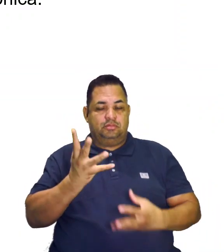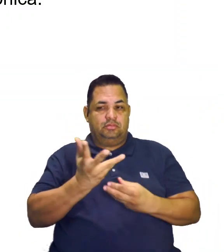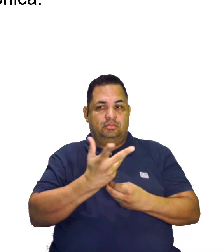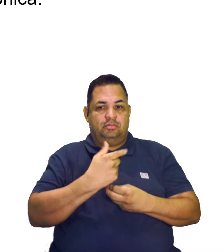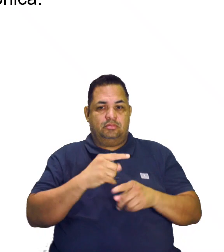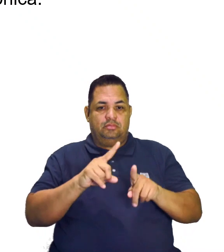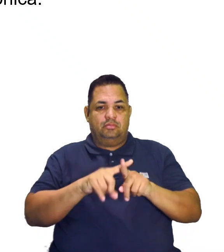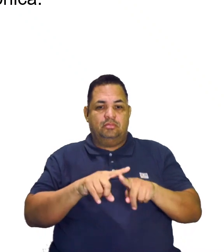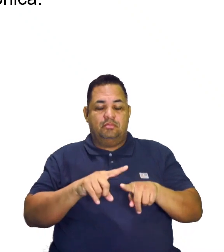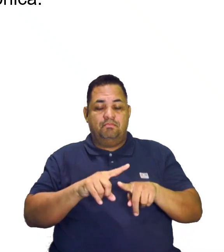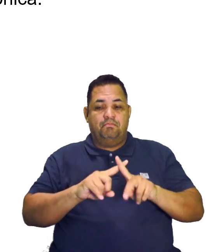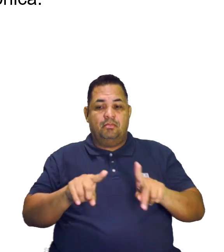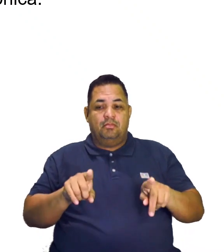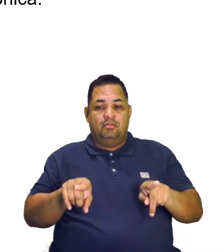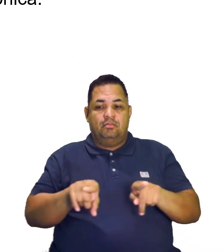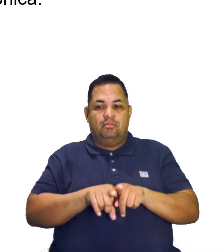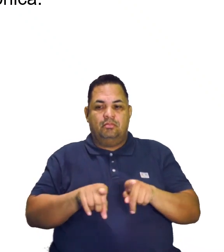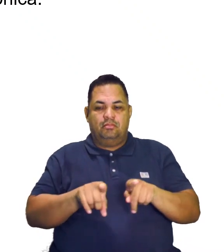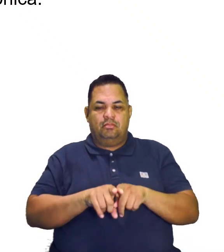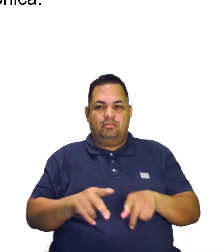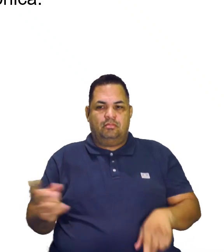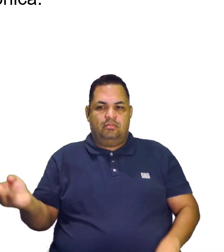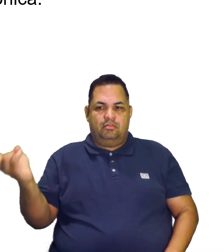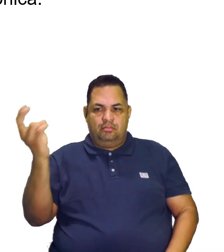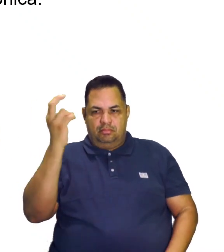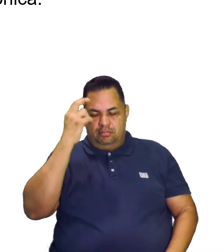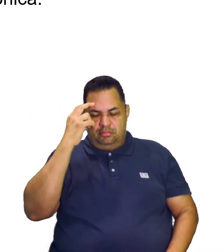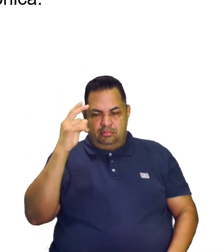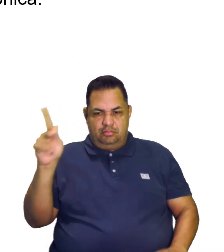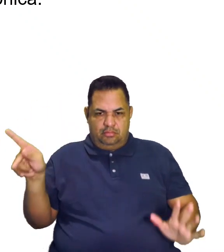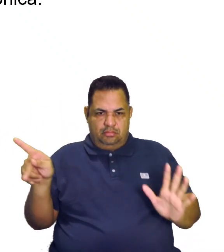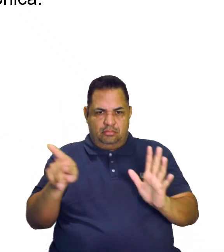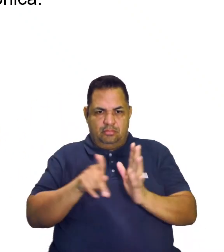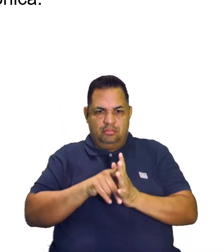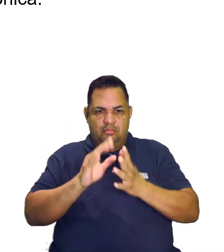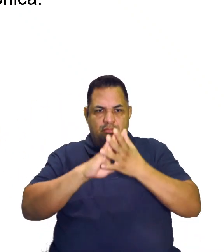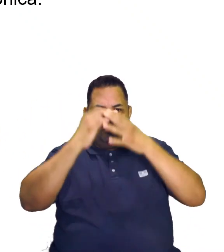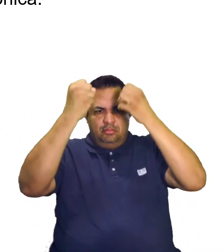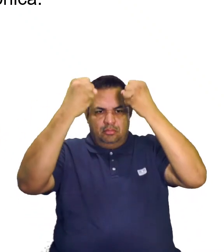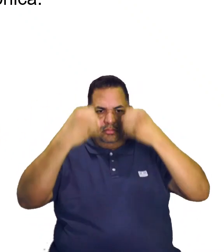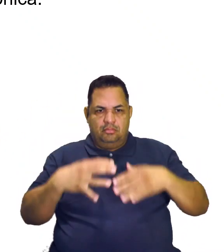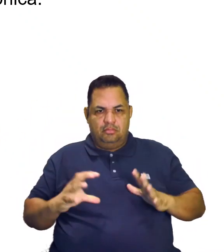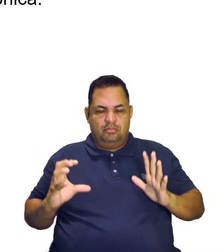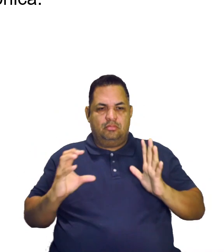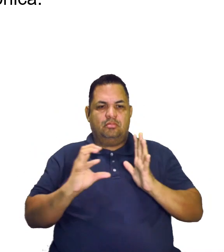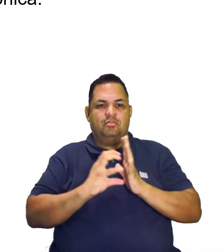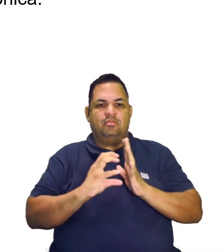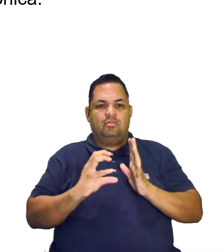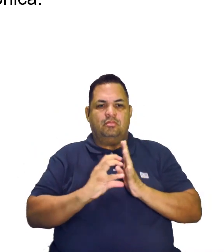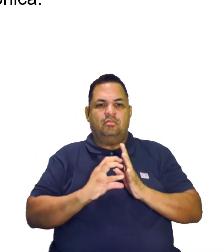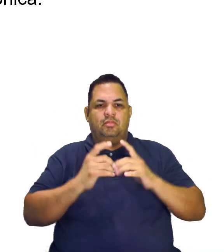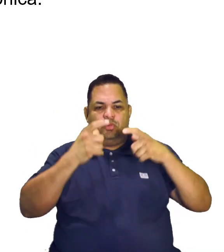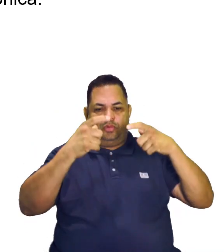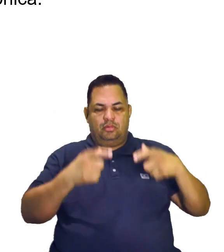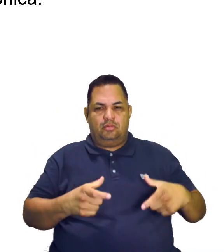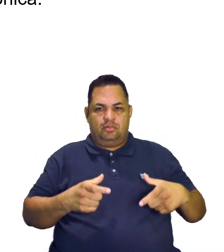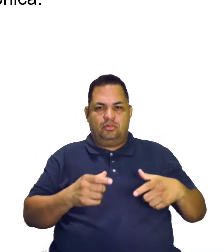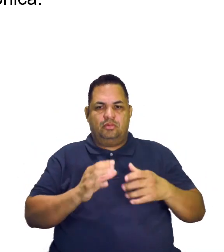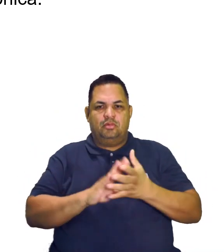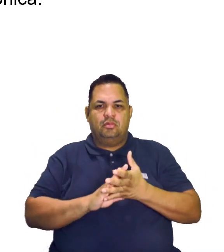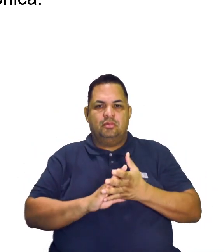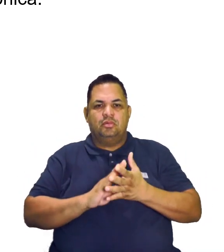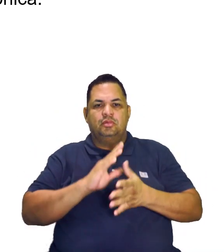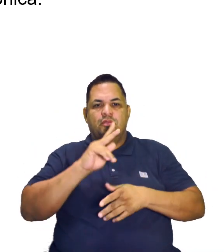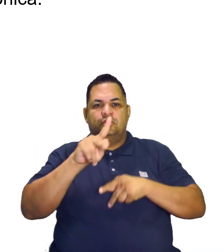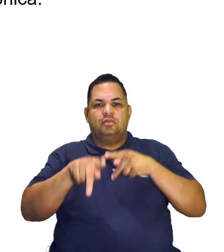arte, mas a cultura em si. Então, abordamos sobre o Centro Cultural dos Povos da Amazônia, no qual há